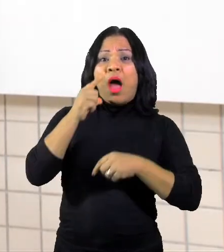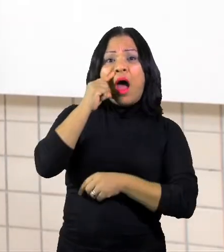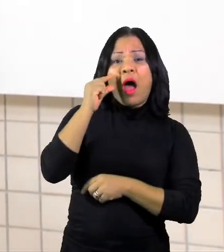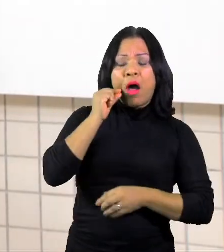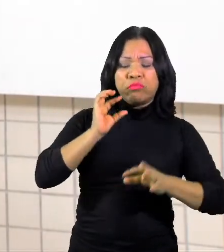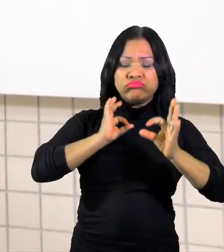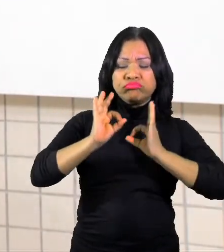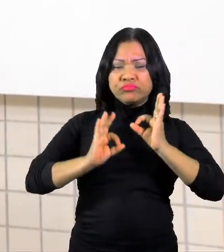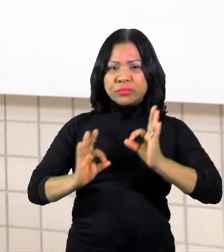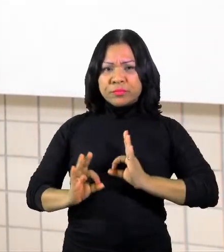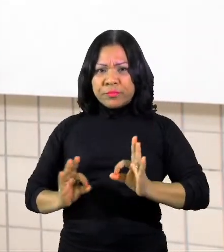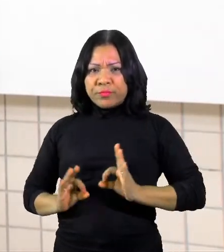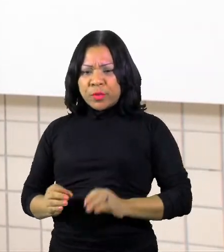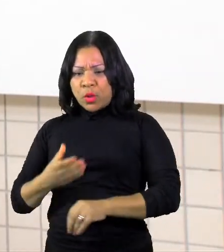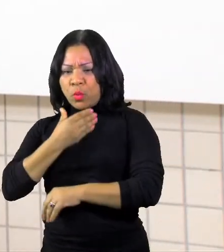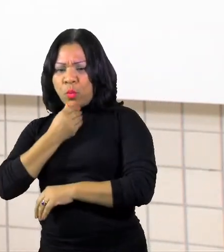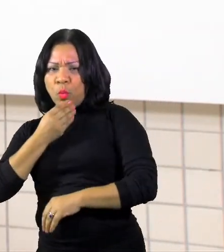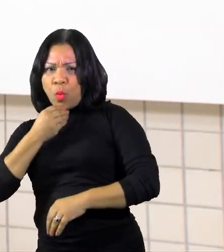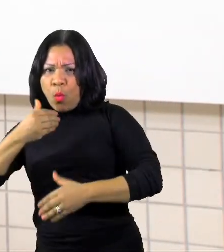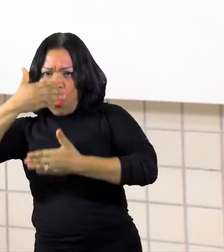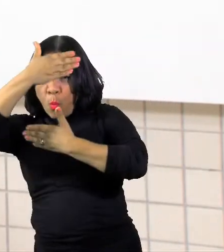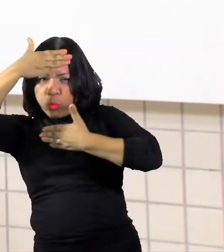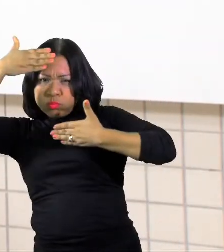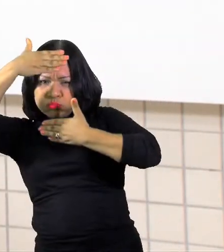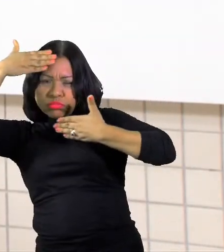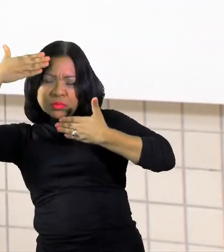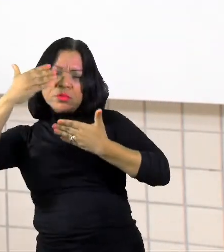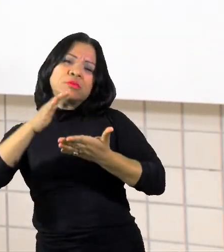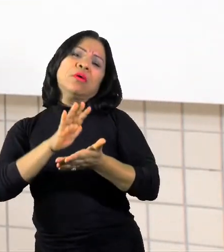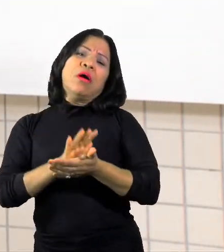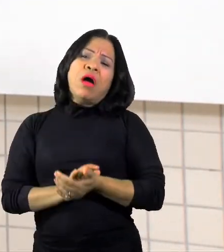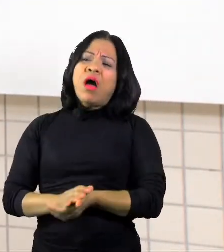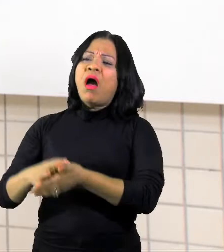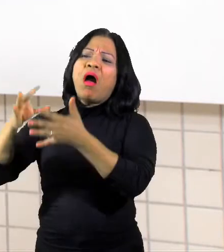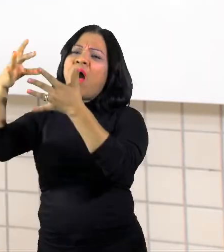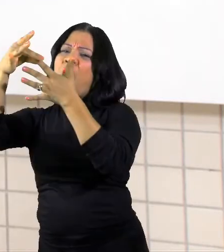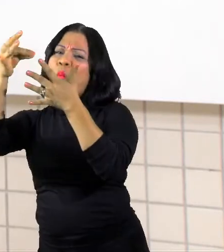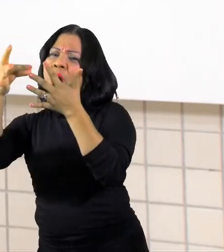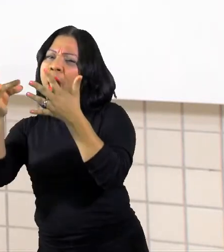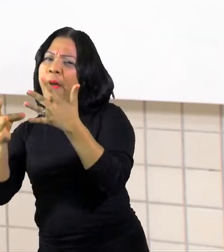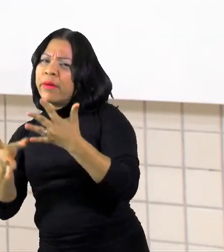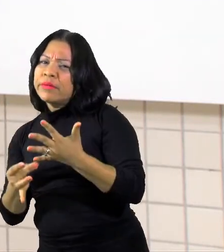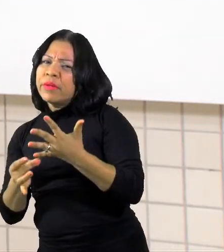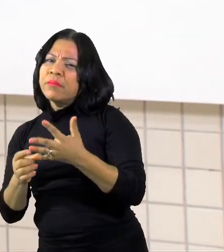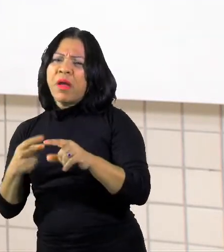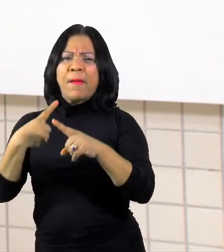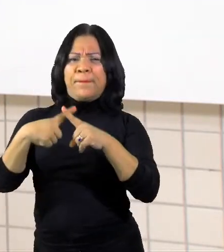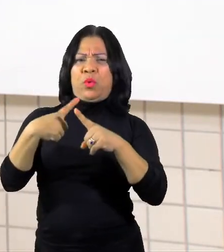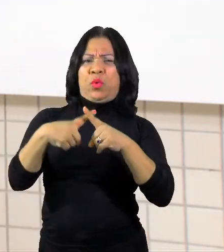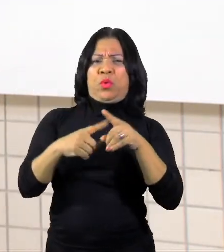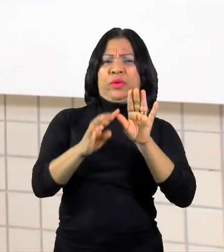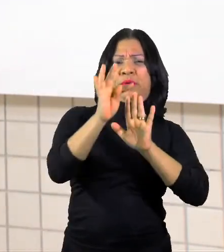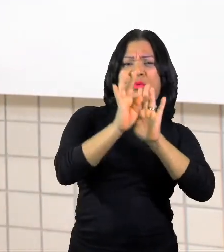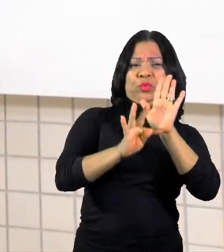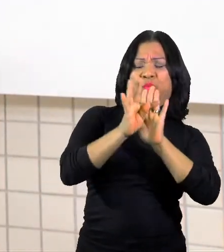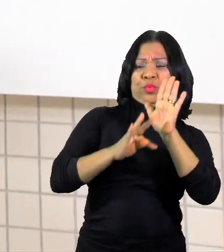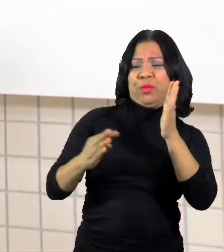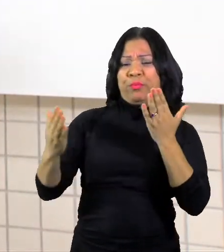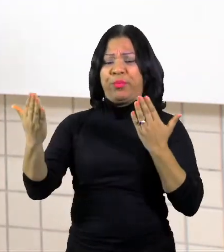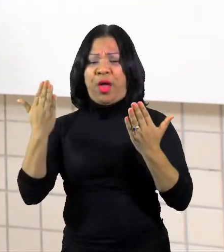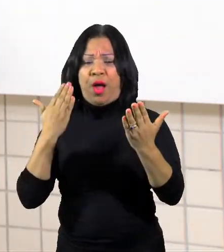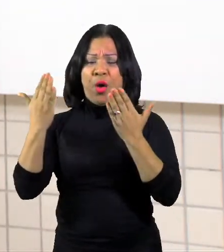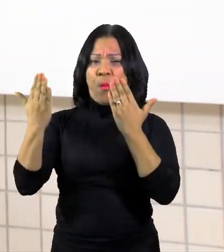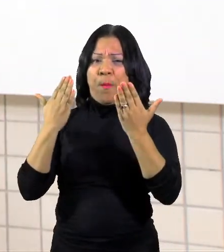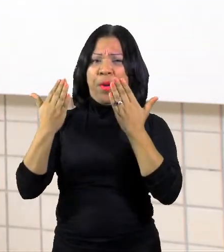ninja, quais as características dele, e saber por que o texto está comparando a onça a um